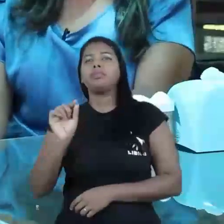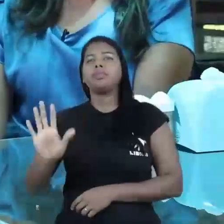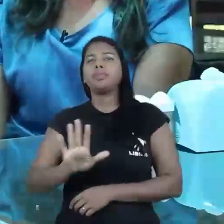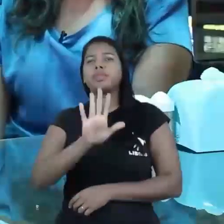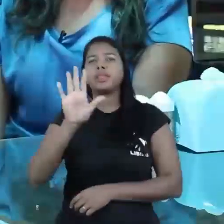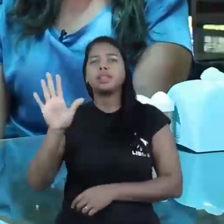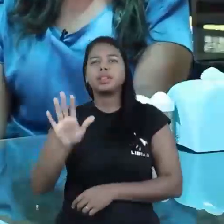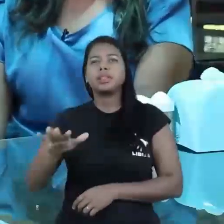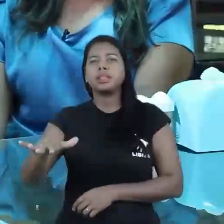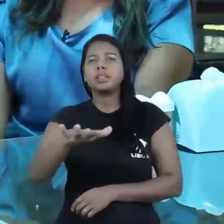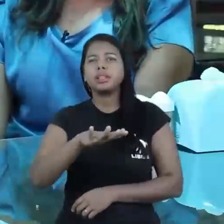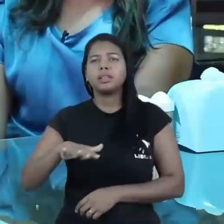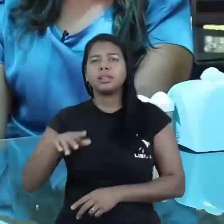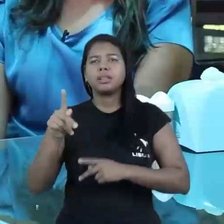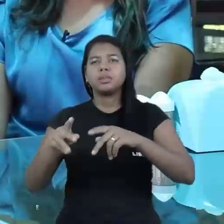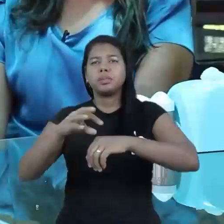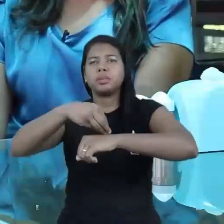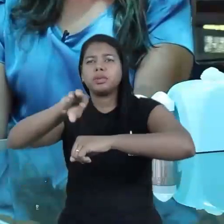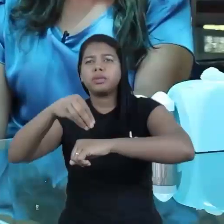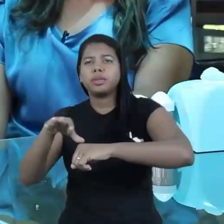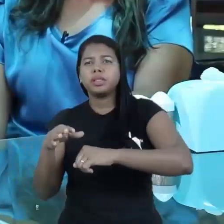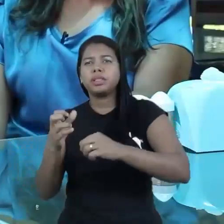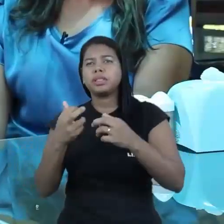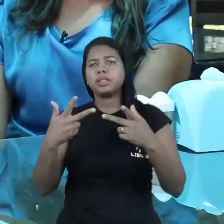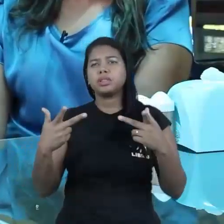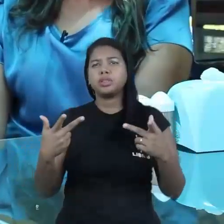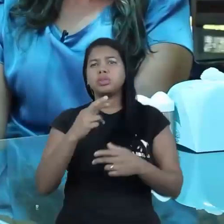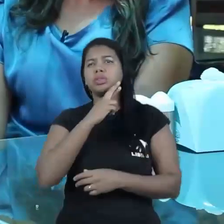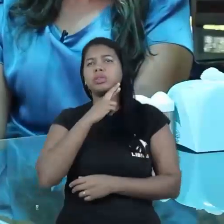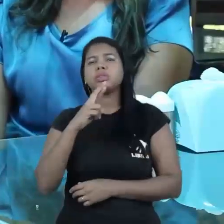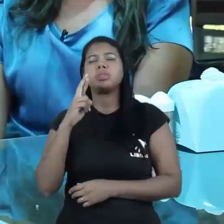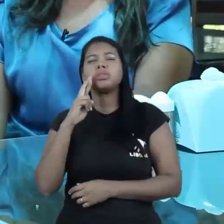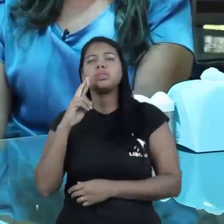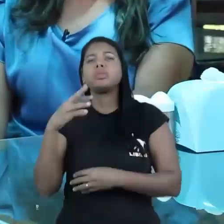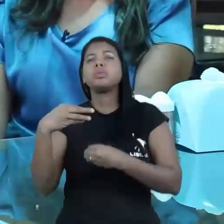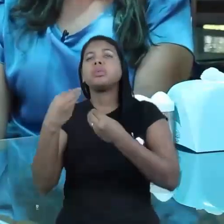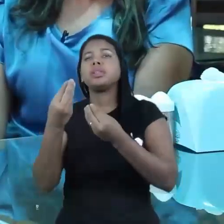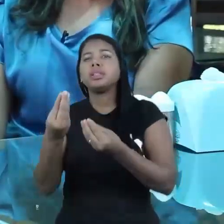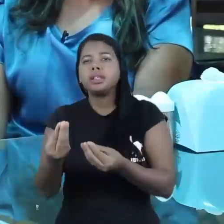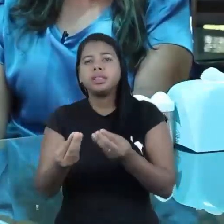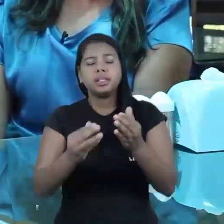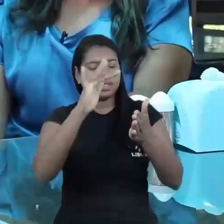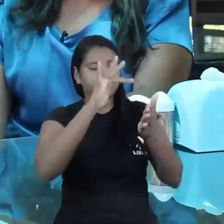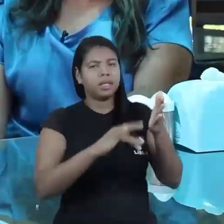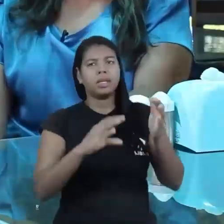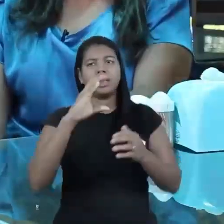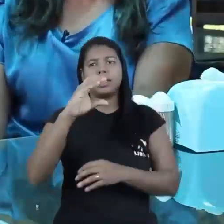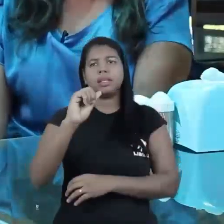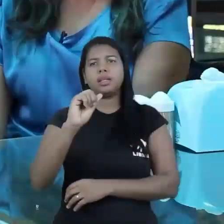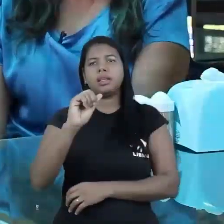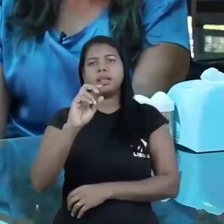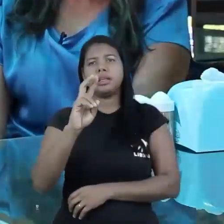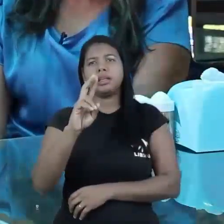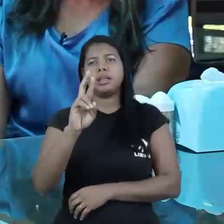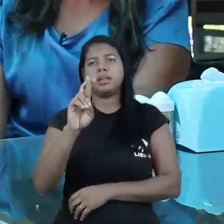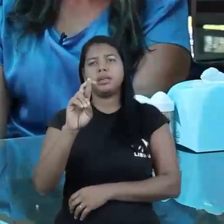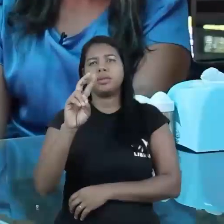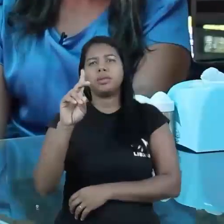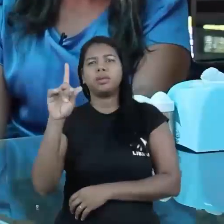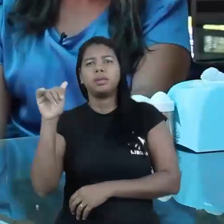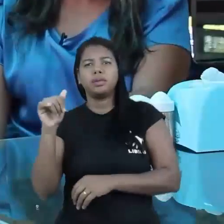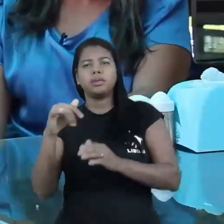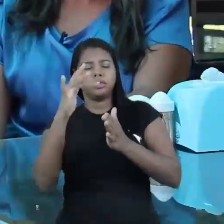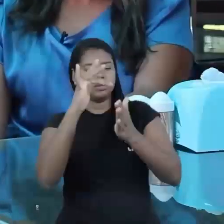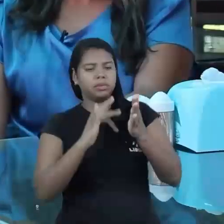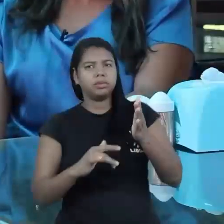ia fornecer, para quem. Qual seria o cardápio que a gente ia oferecer, aí já foi bem diferente. Bem mais estruturado, né? Exato.